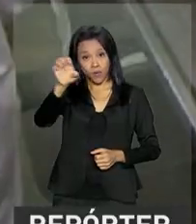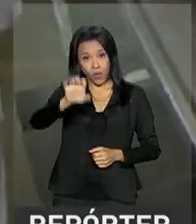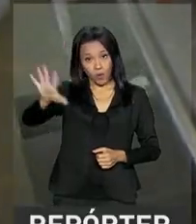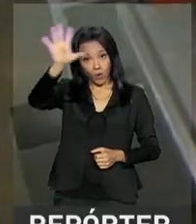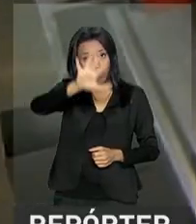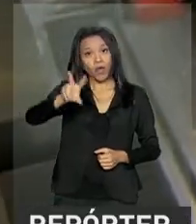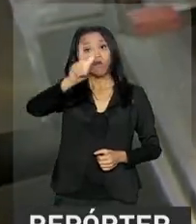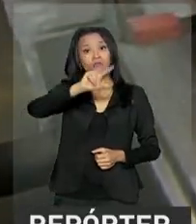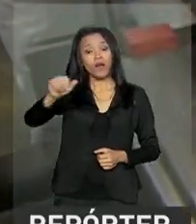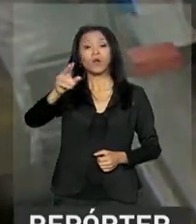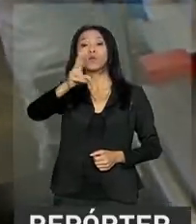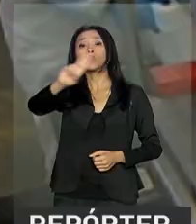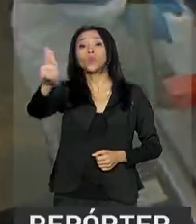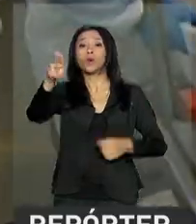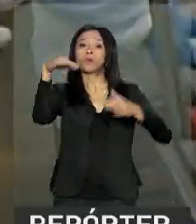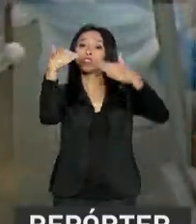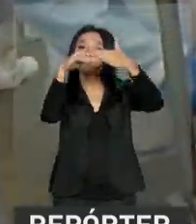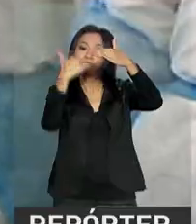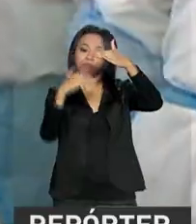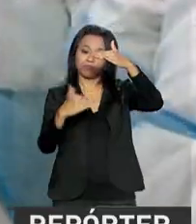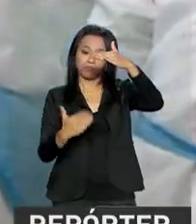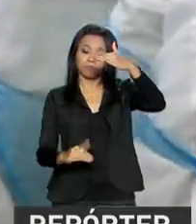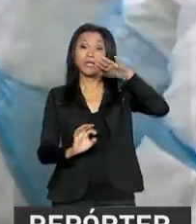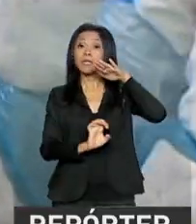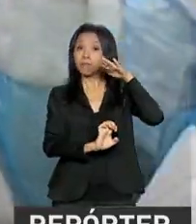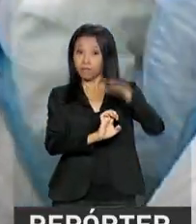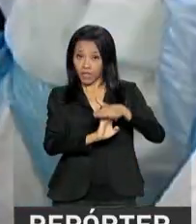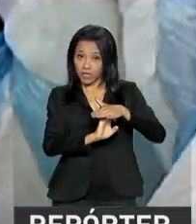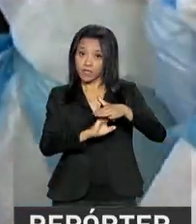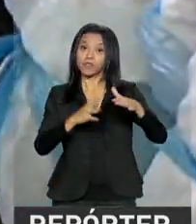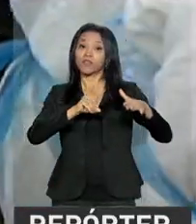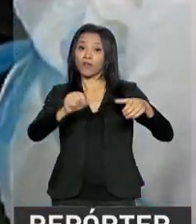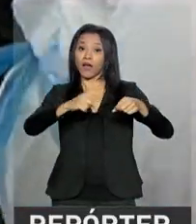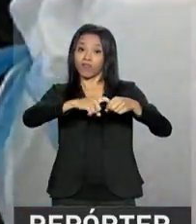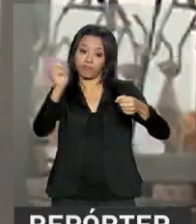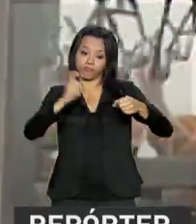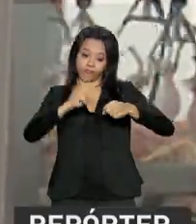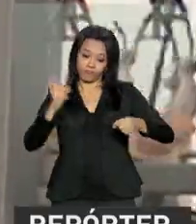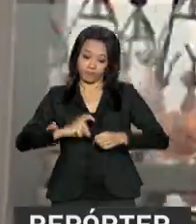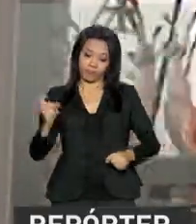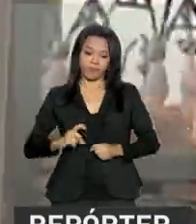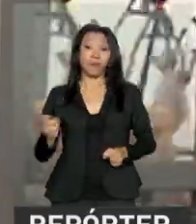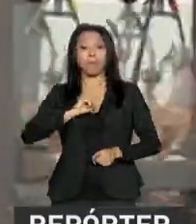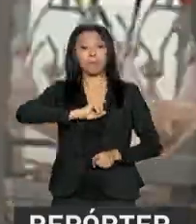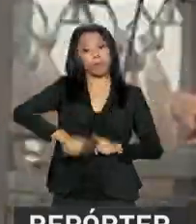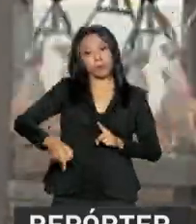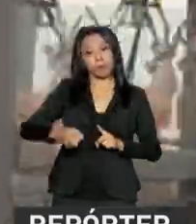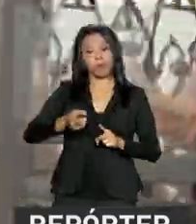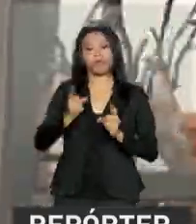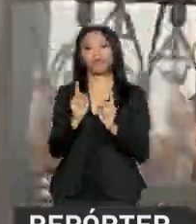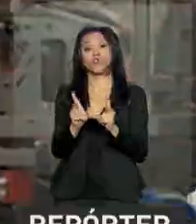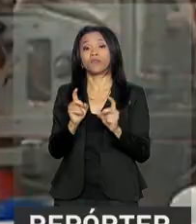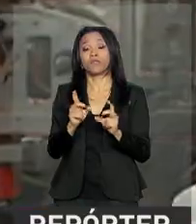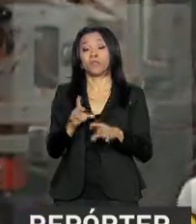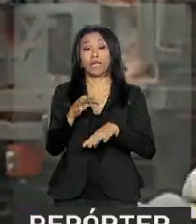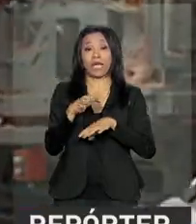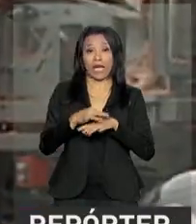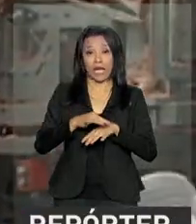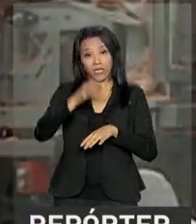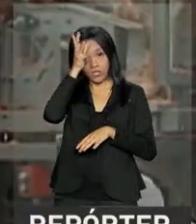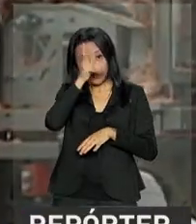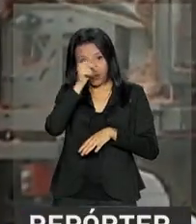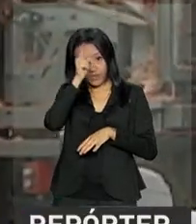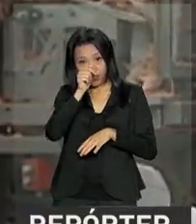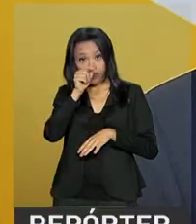de empresas brasileiras que serão descredenciadas e assim proibidas de vender carne de frango para os